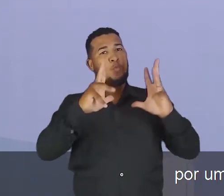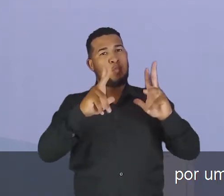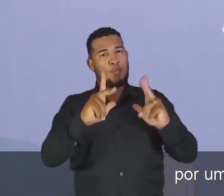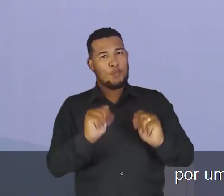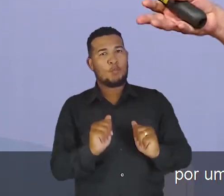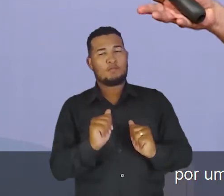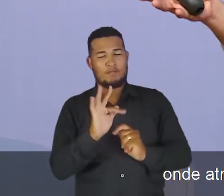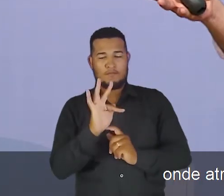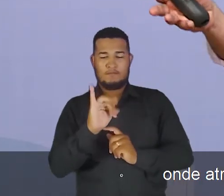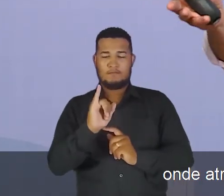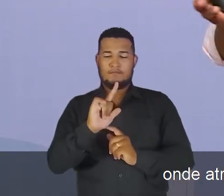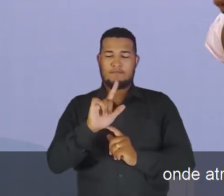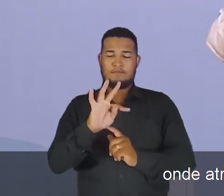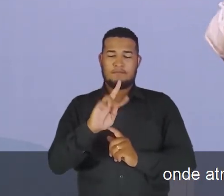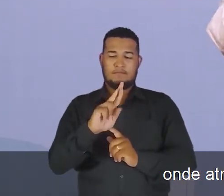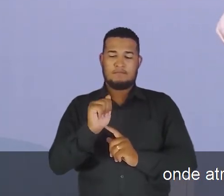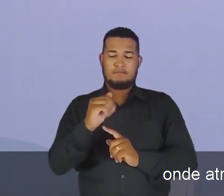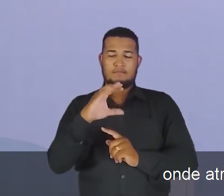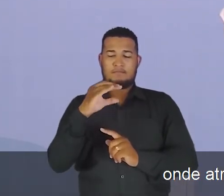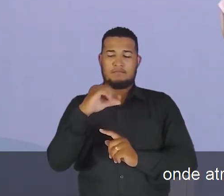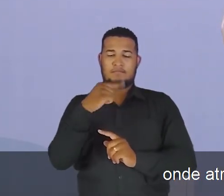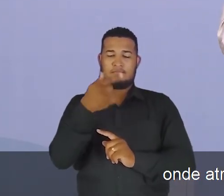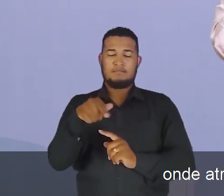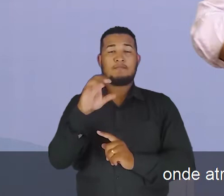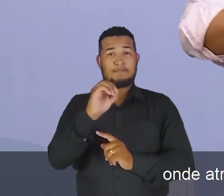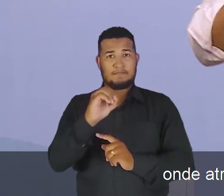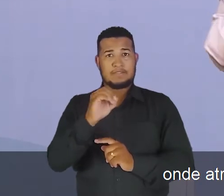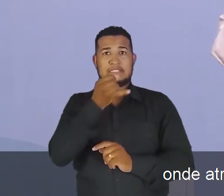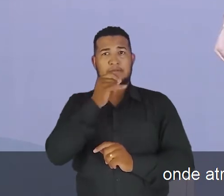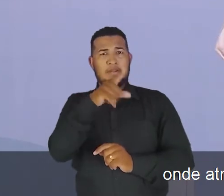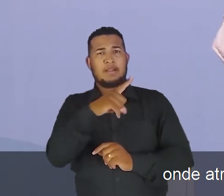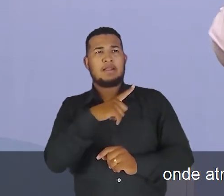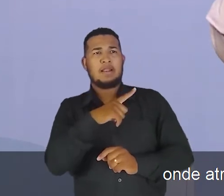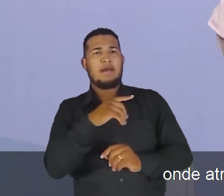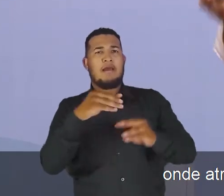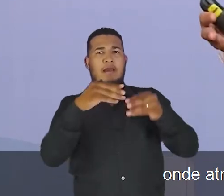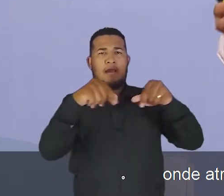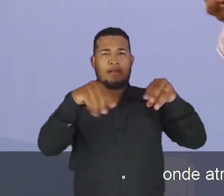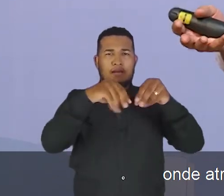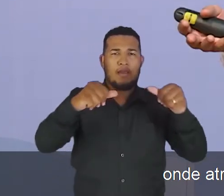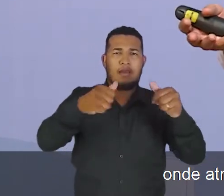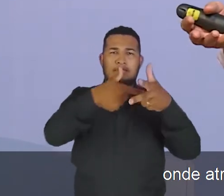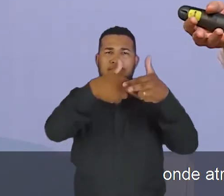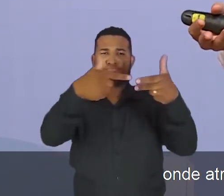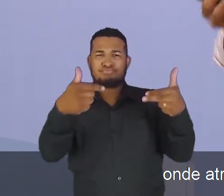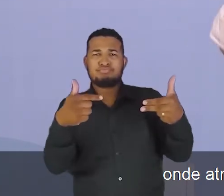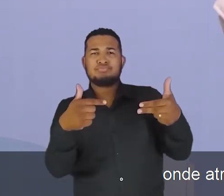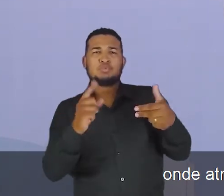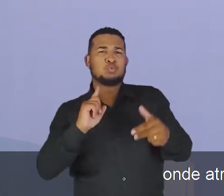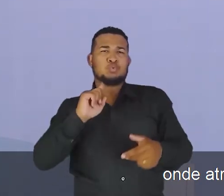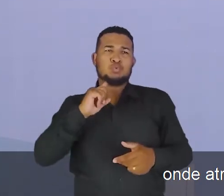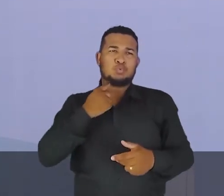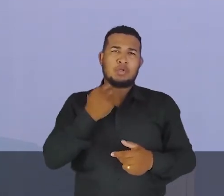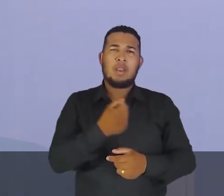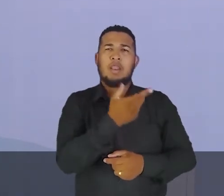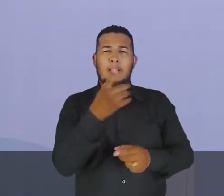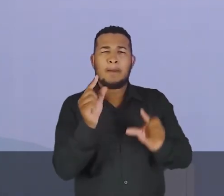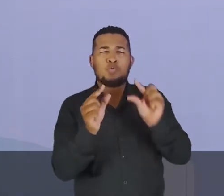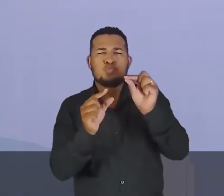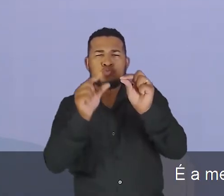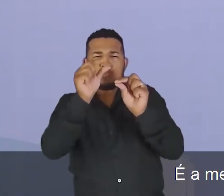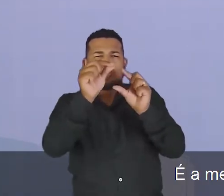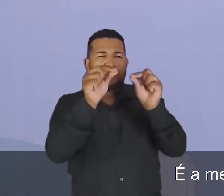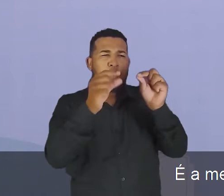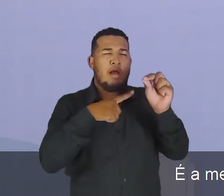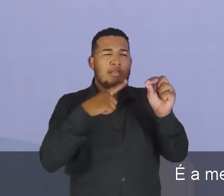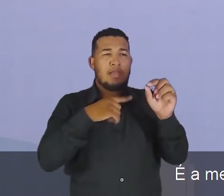chamado de filtração, onde através de areia, carvão ativado e cascalho, essas partículas menores ficam presas